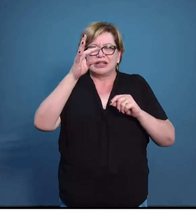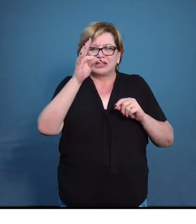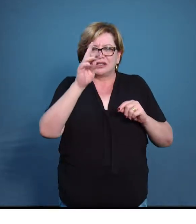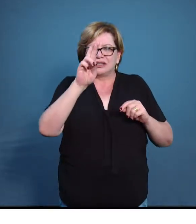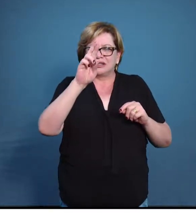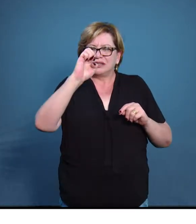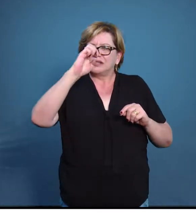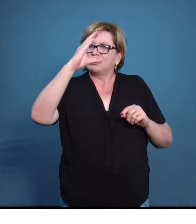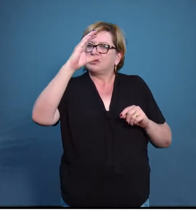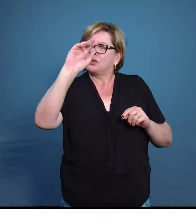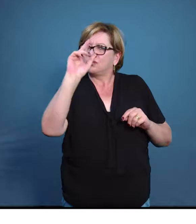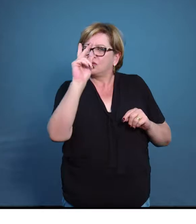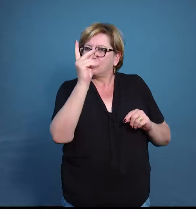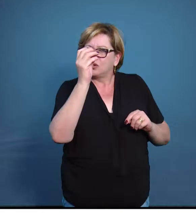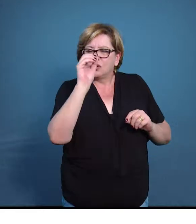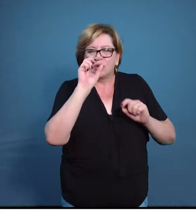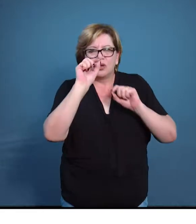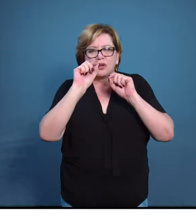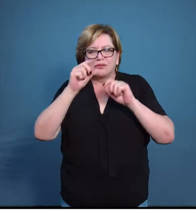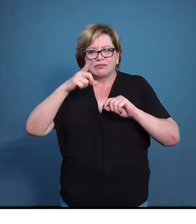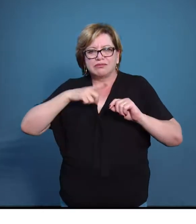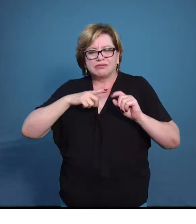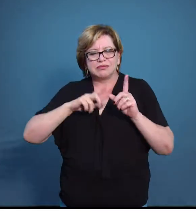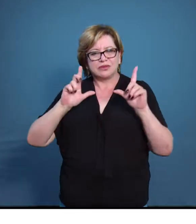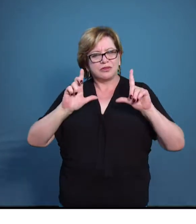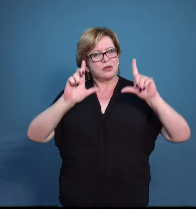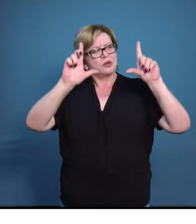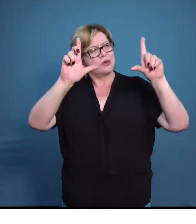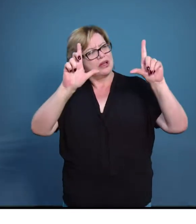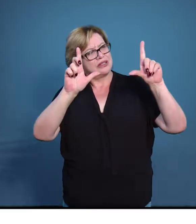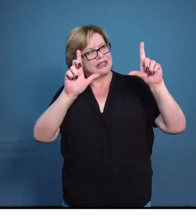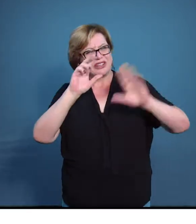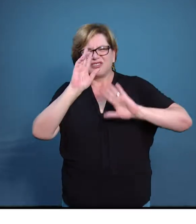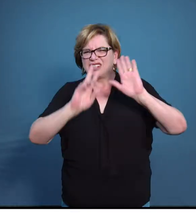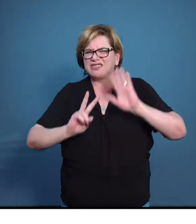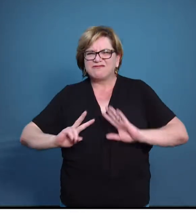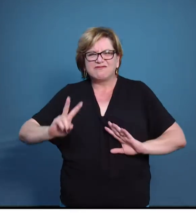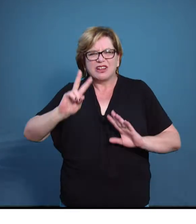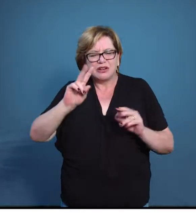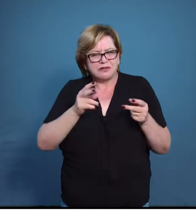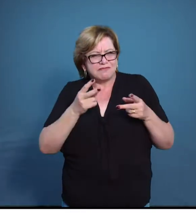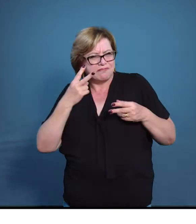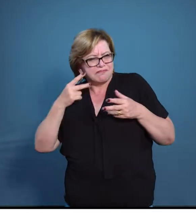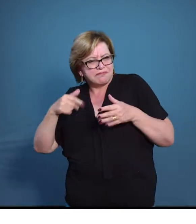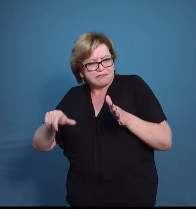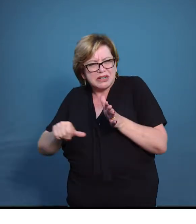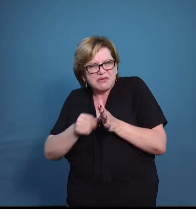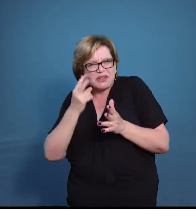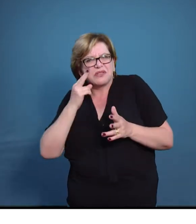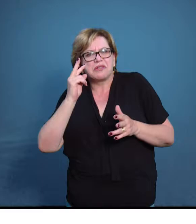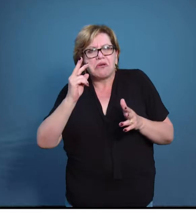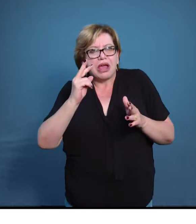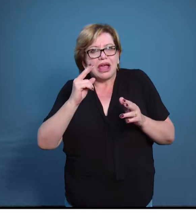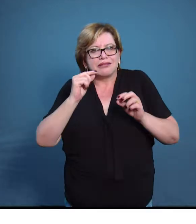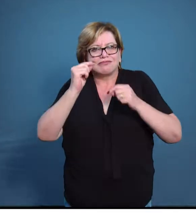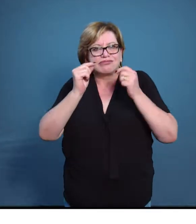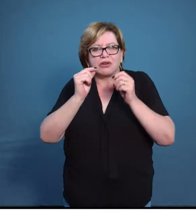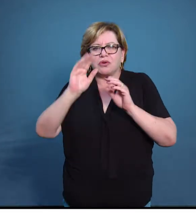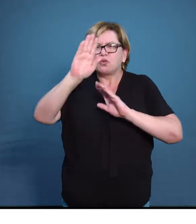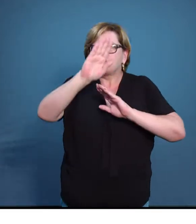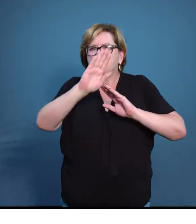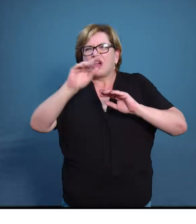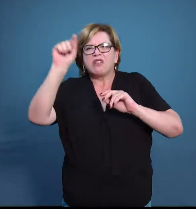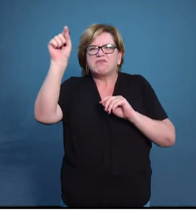Esse trecho é aquele elemento da obra que você não dá muito valor para ele numa primeira olhada. Uma mancha,